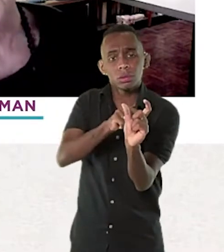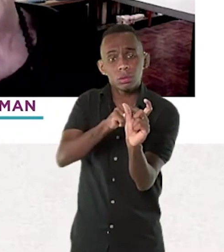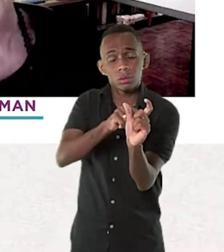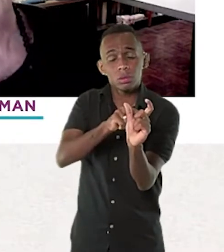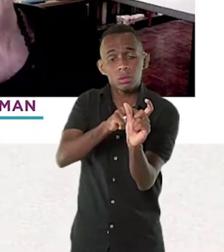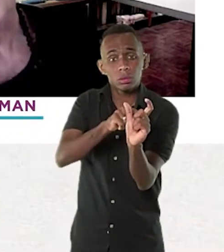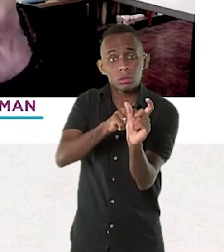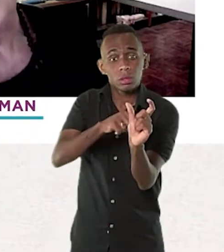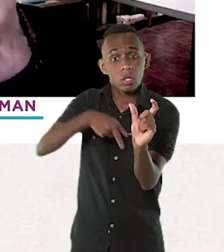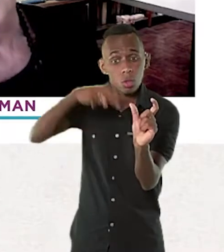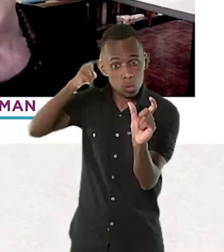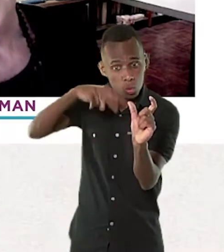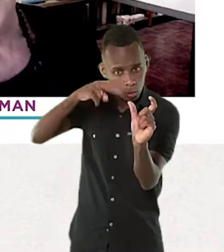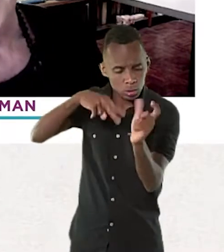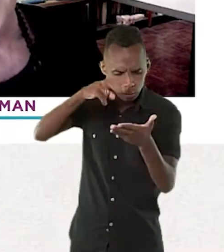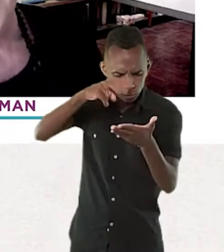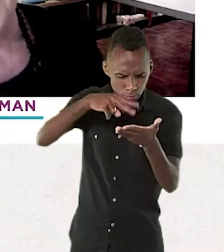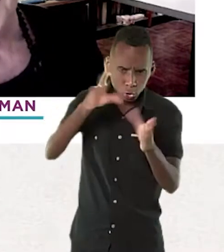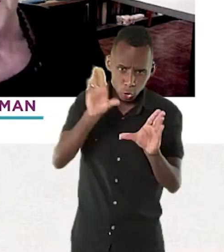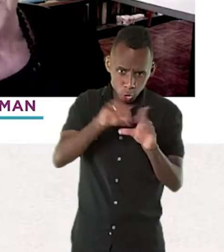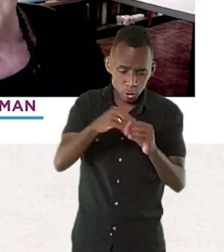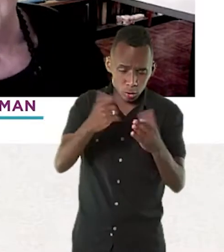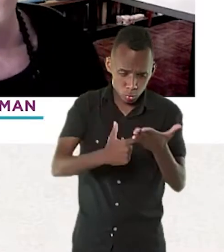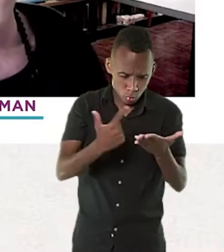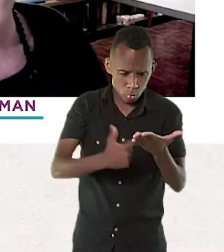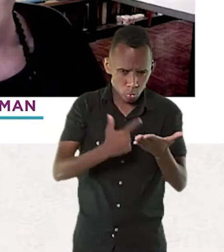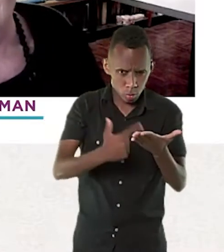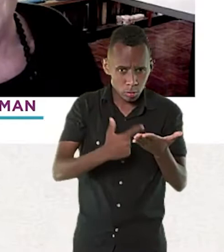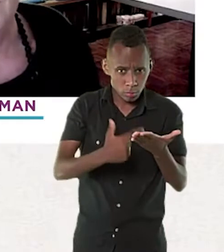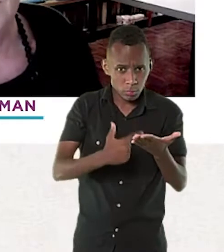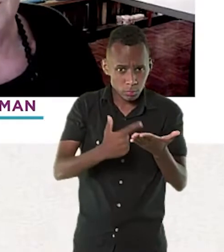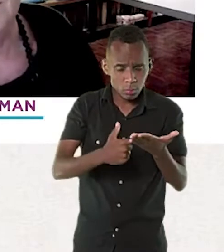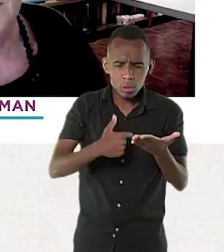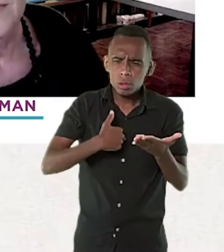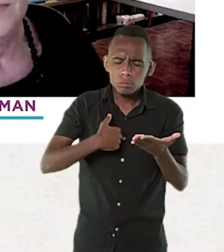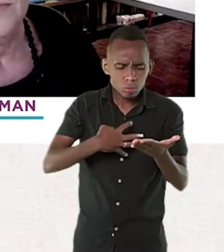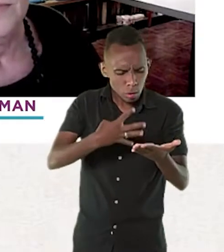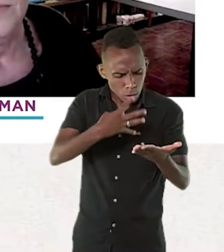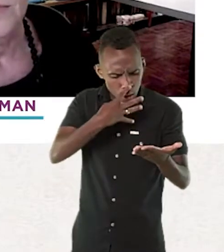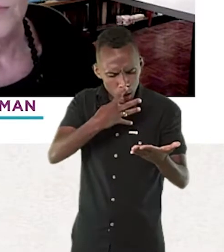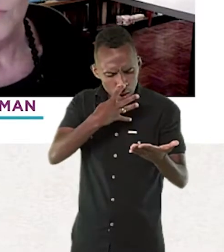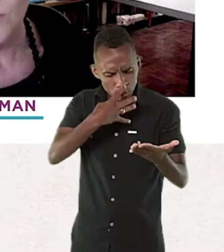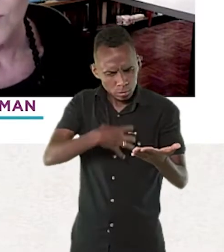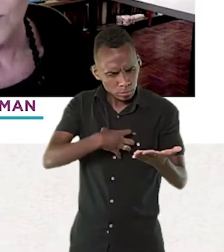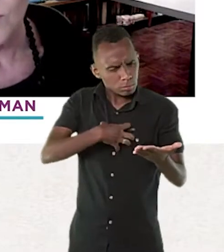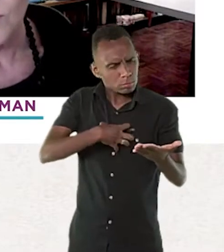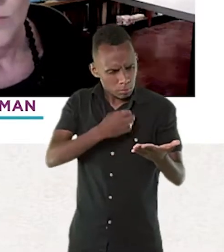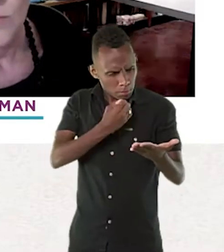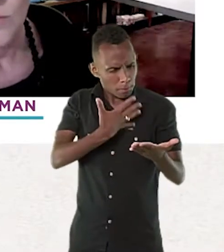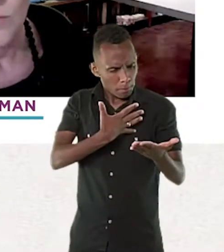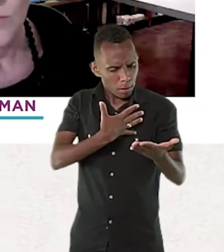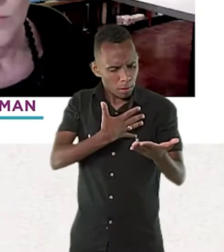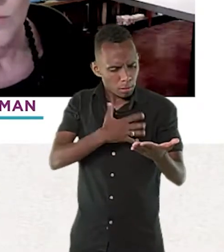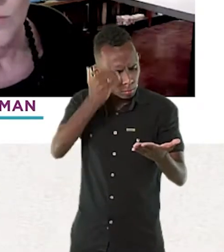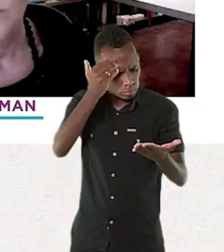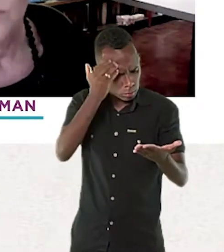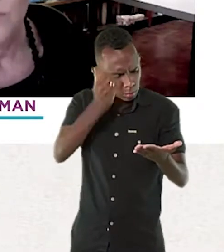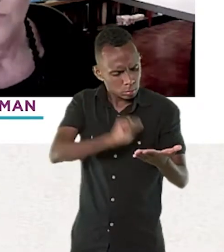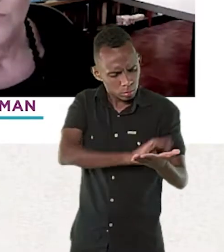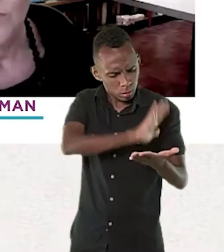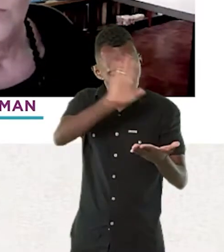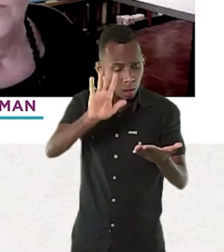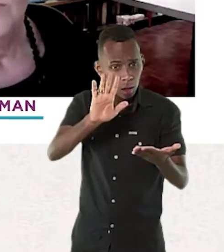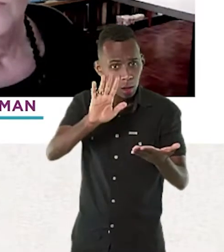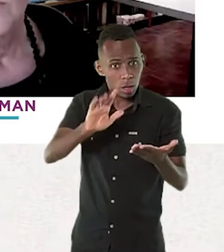eu li no seu livro durante vários momentos e que me agradou do ponto de vista do entendimento.